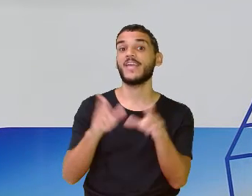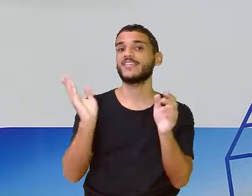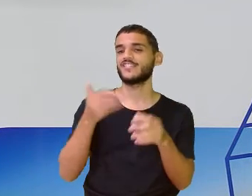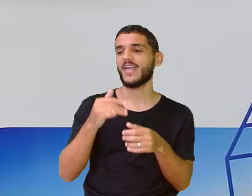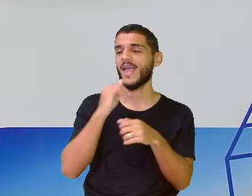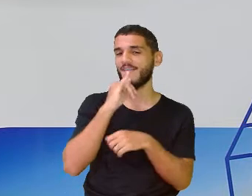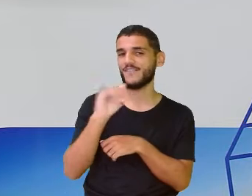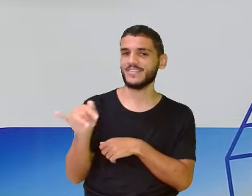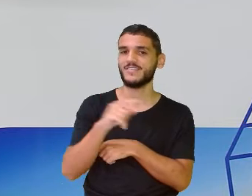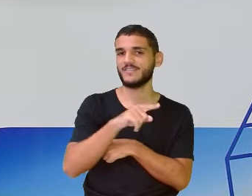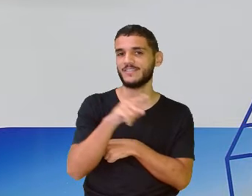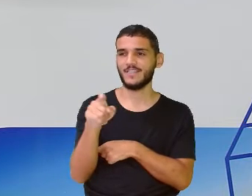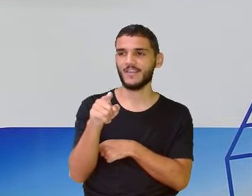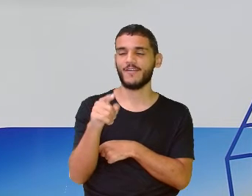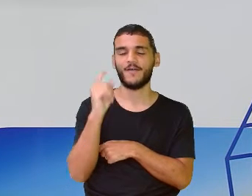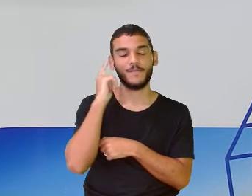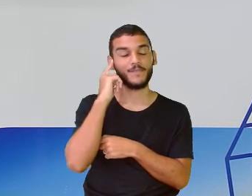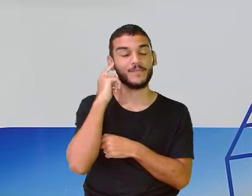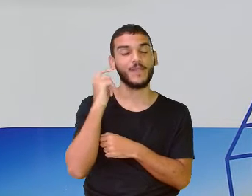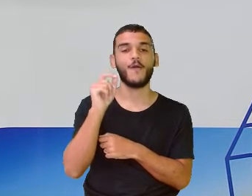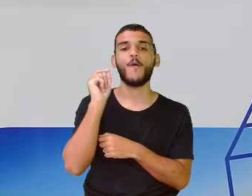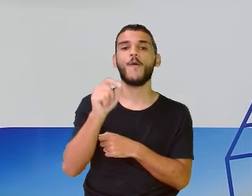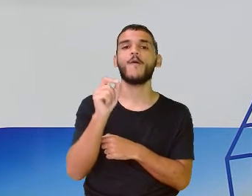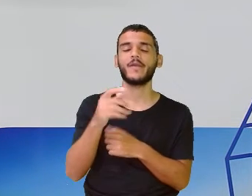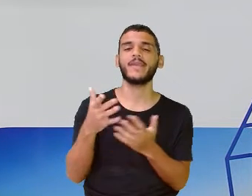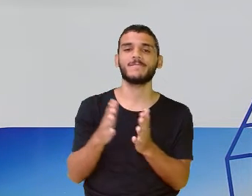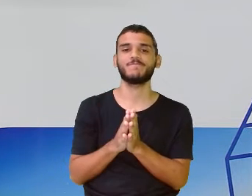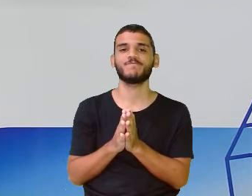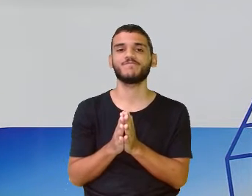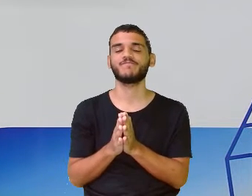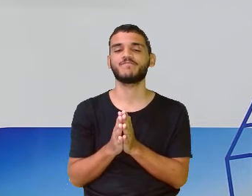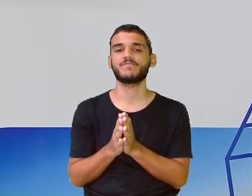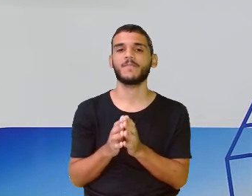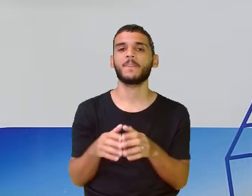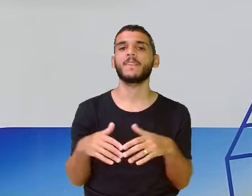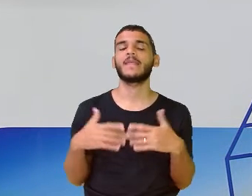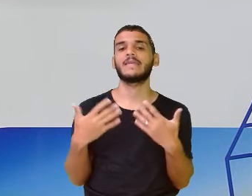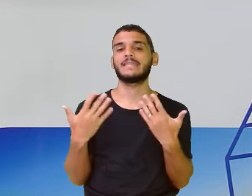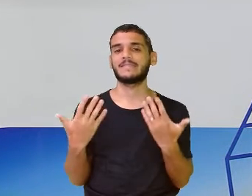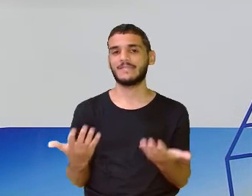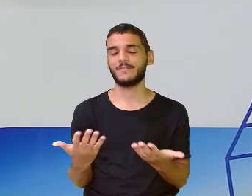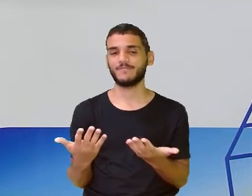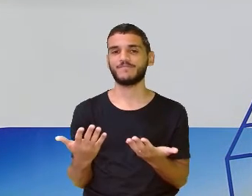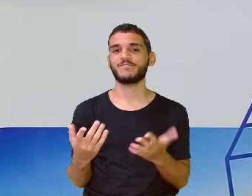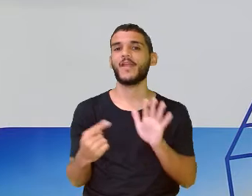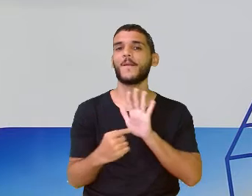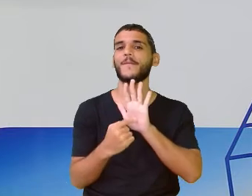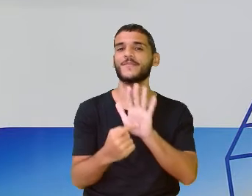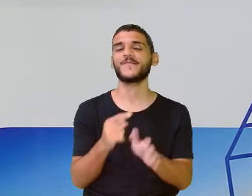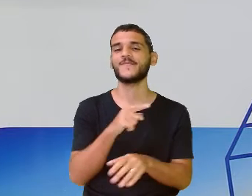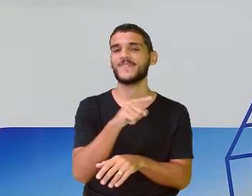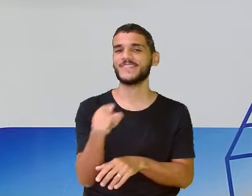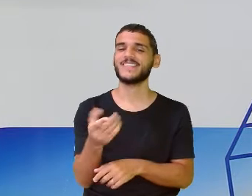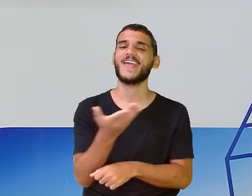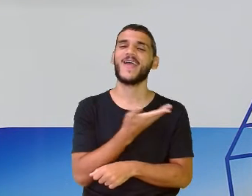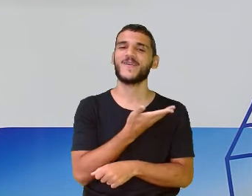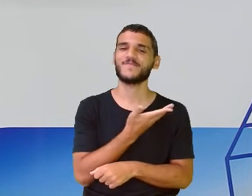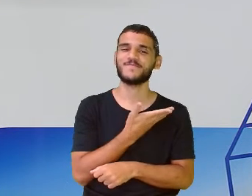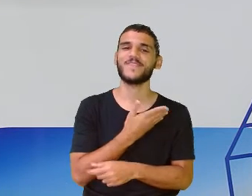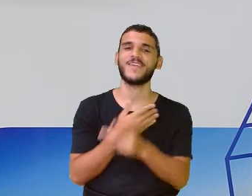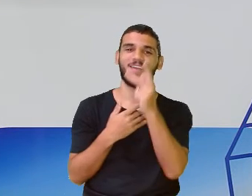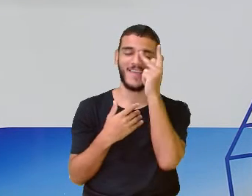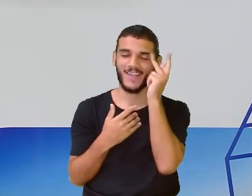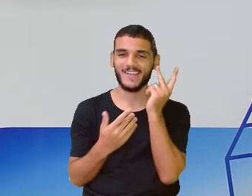recados, só falta uma coisa muito importante eu fazer para poder começar a aula. Claro, quero apresentar para vocês aqui o meu amigo Clisman, né?